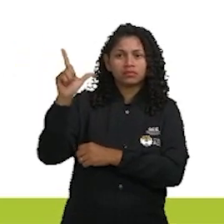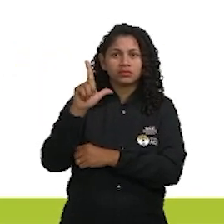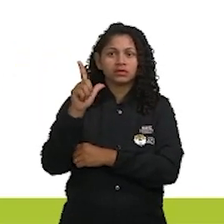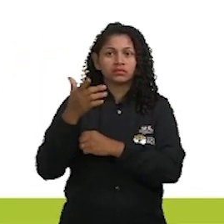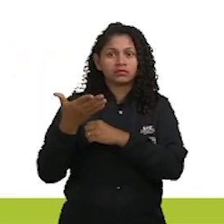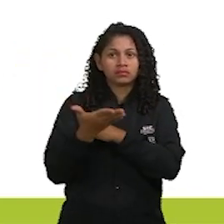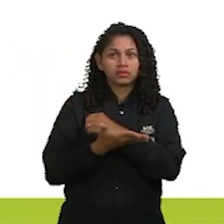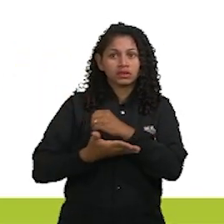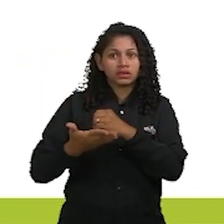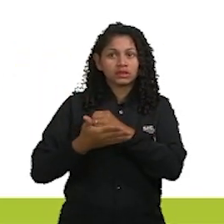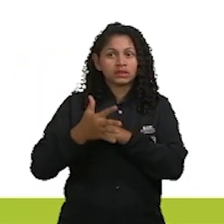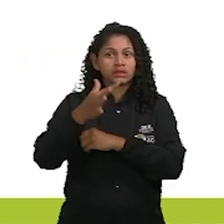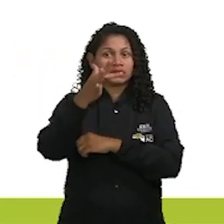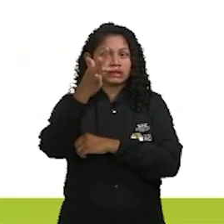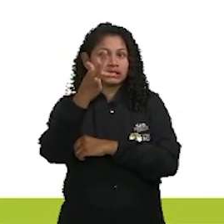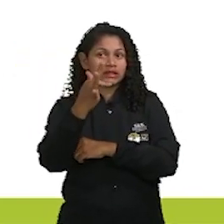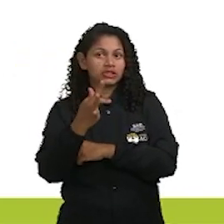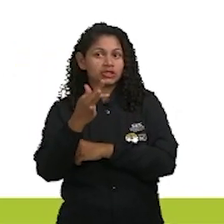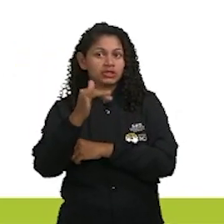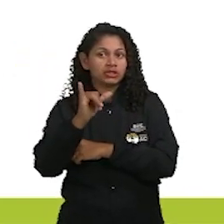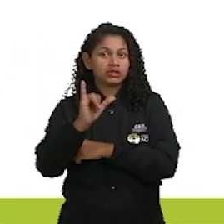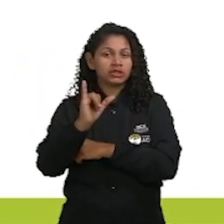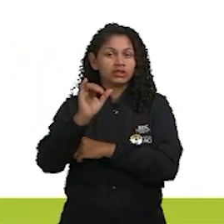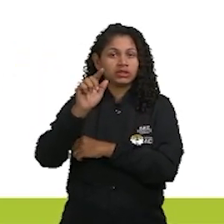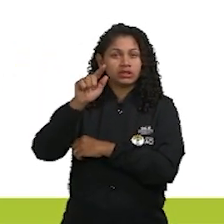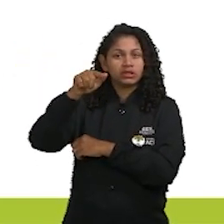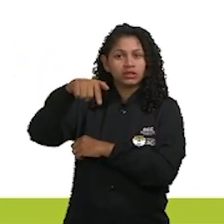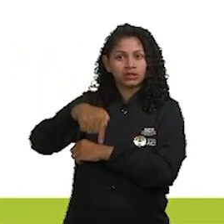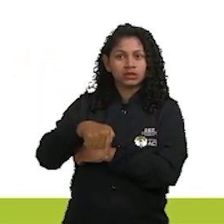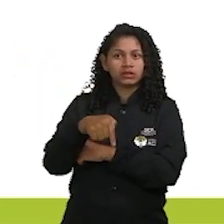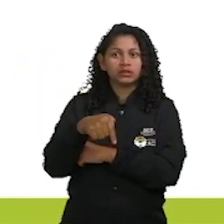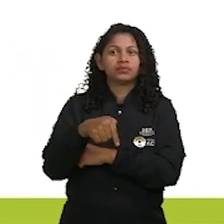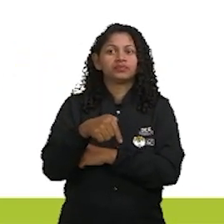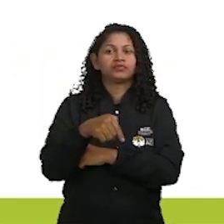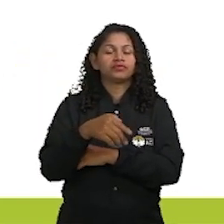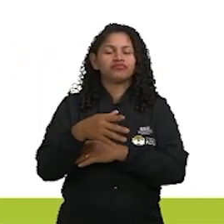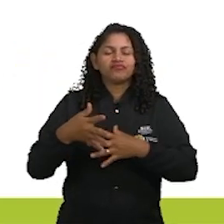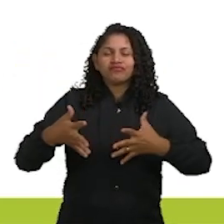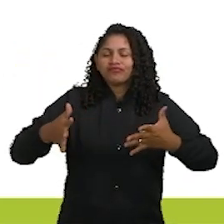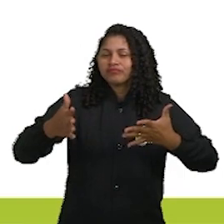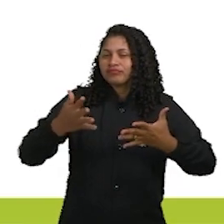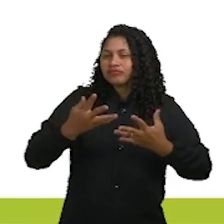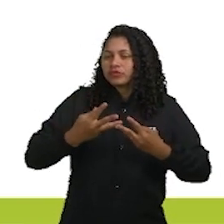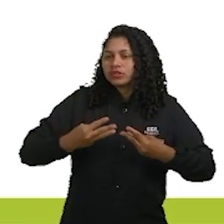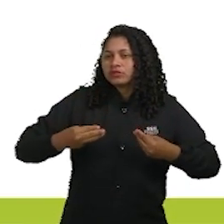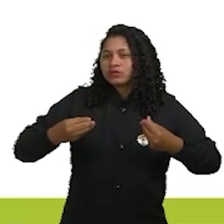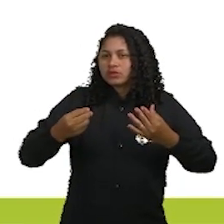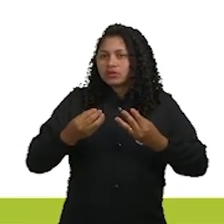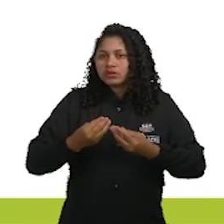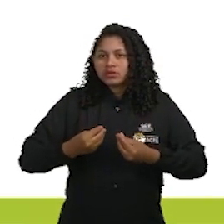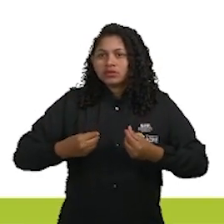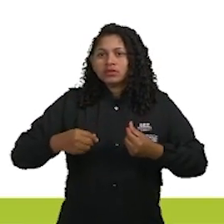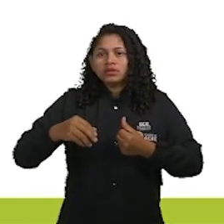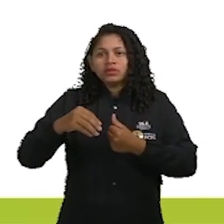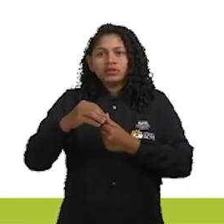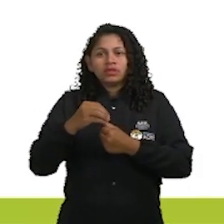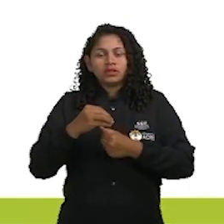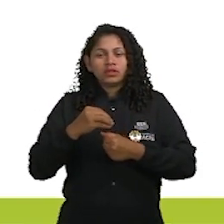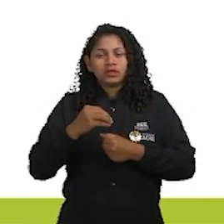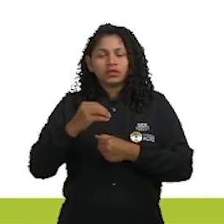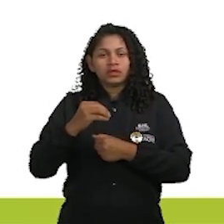de dióxido de titânio, sensibilizadas por corantes. Esse corante ele